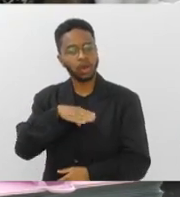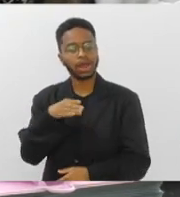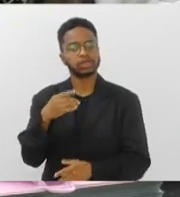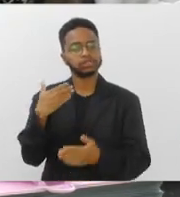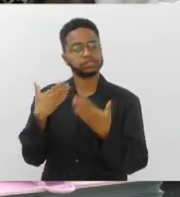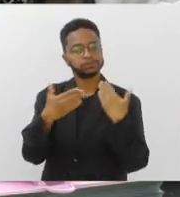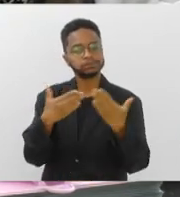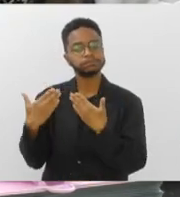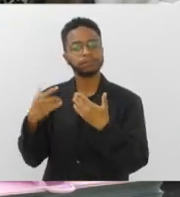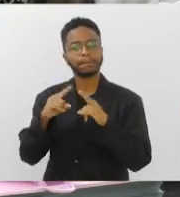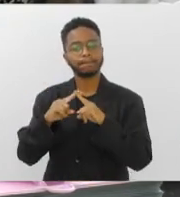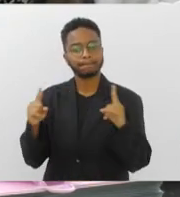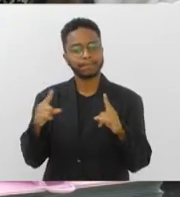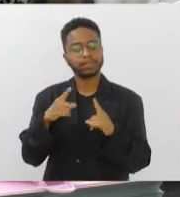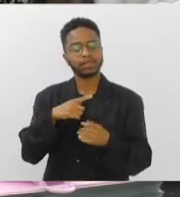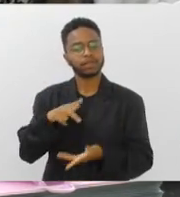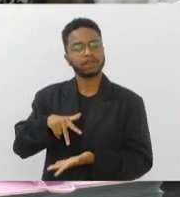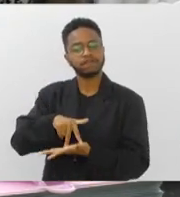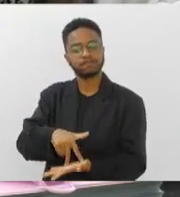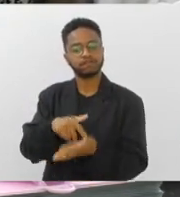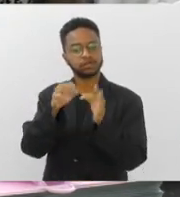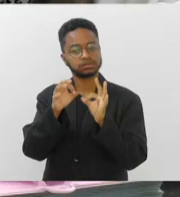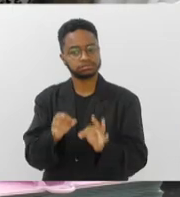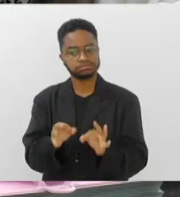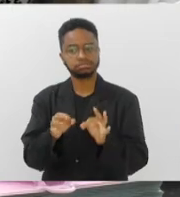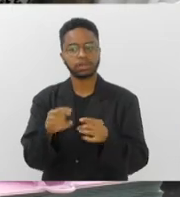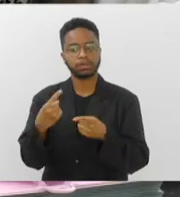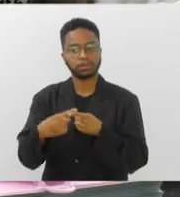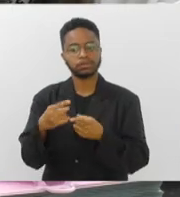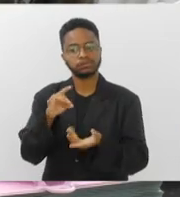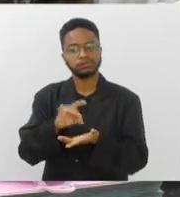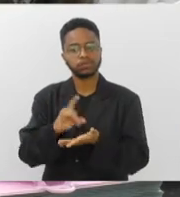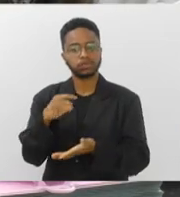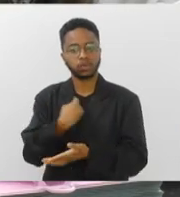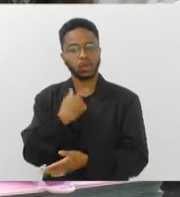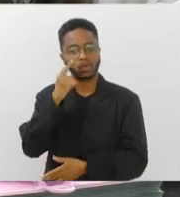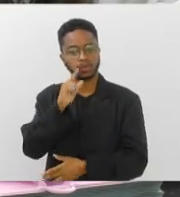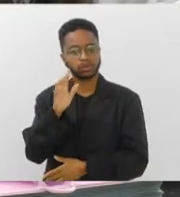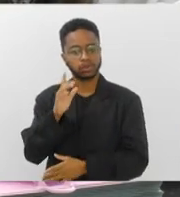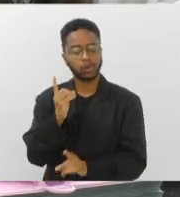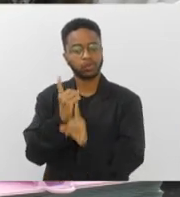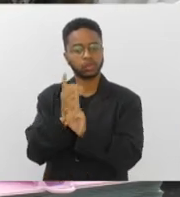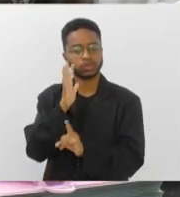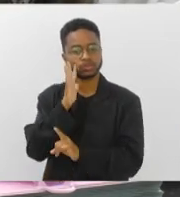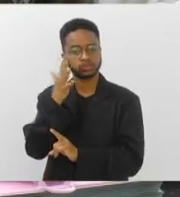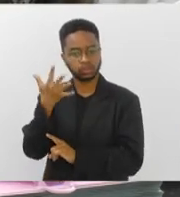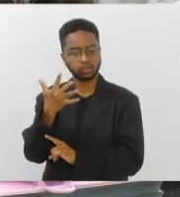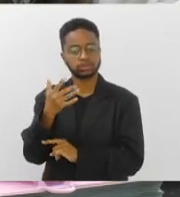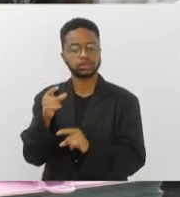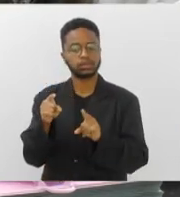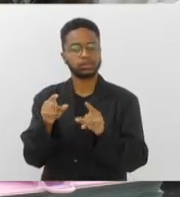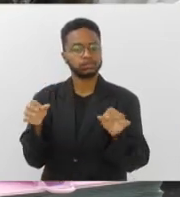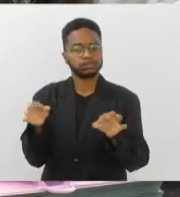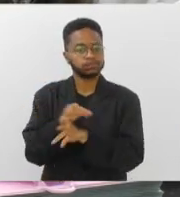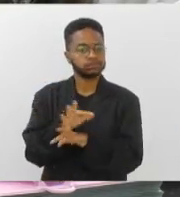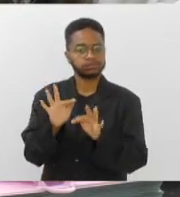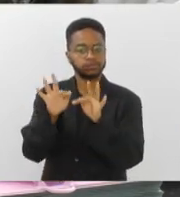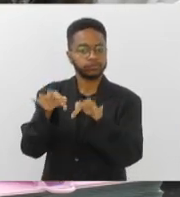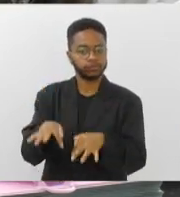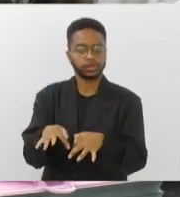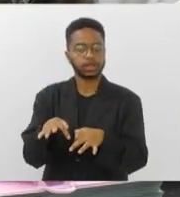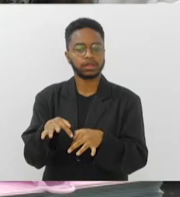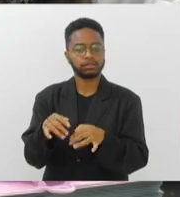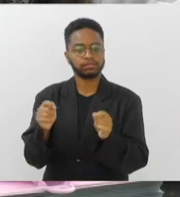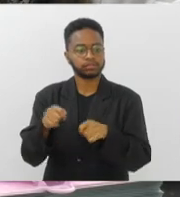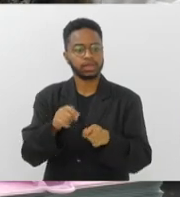com a firmeza necessária para a gente, de fato, dar uma solução absolutamente definitiva para estes pais e